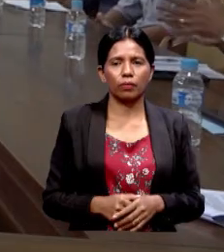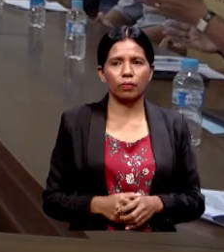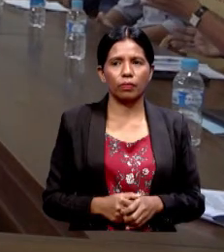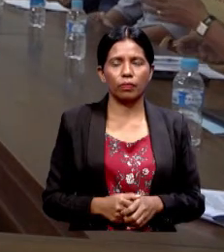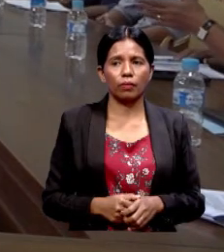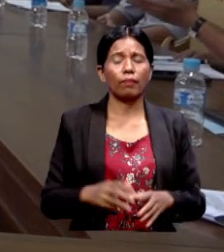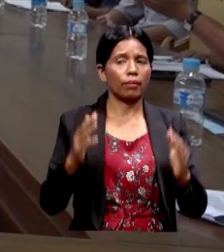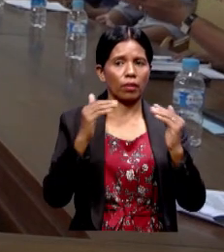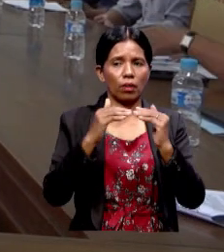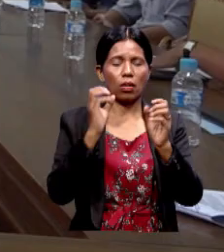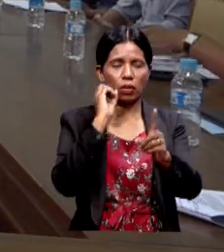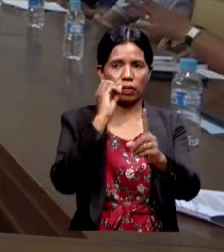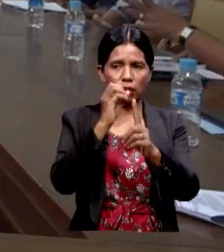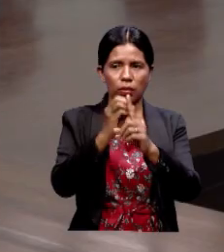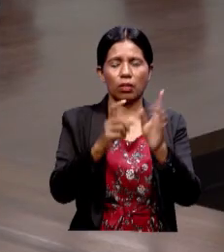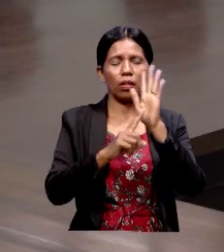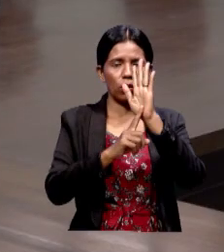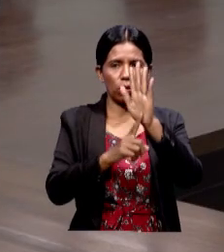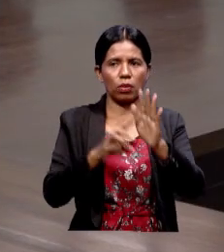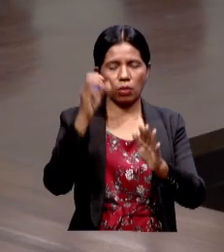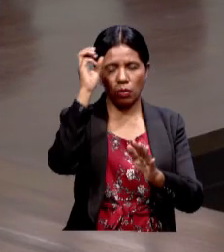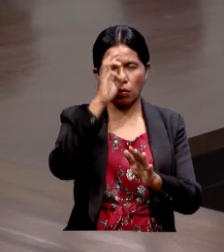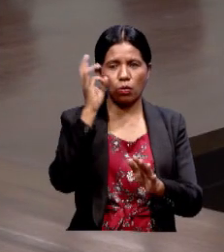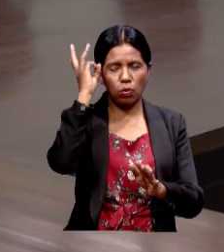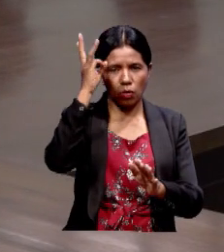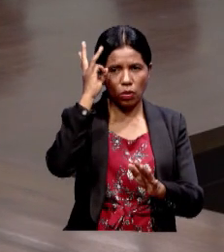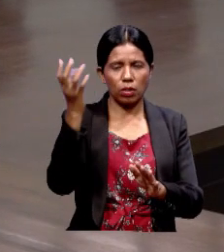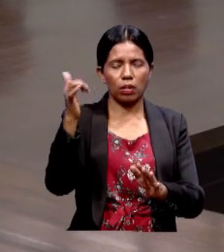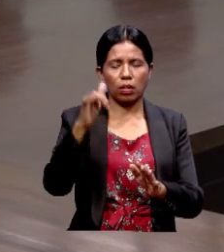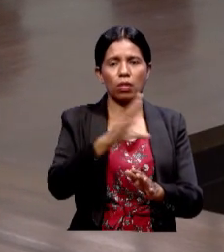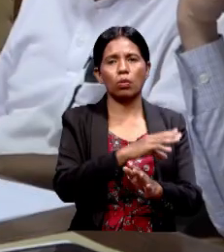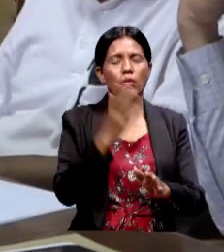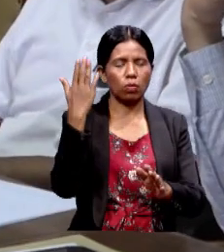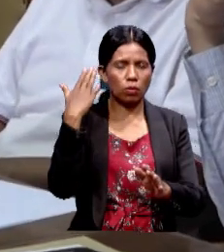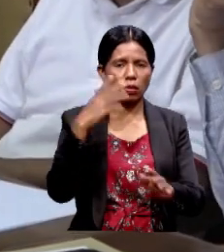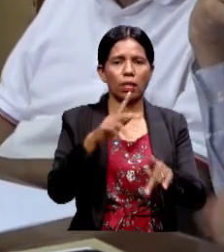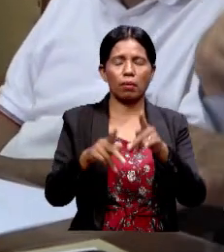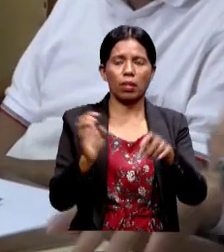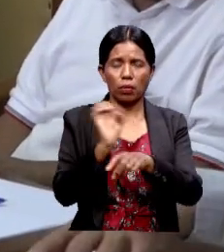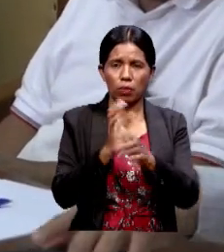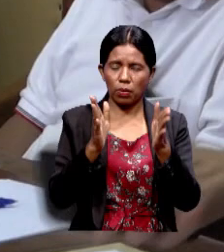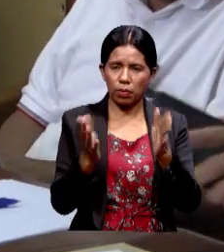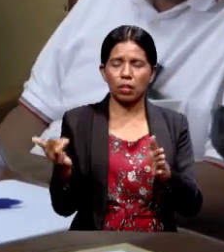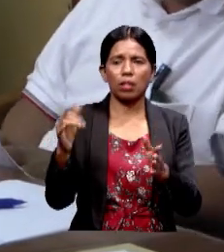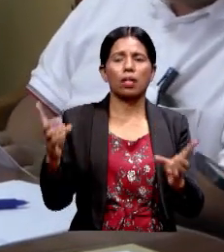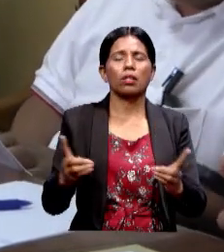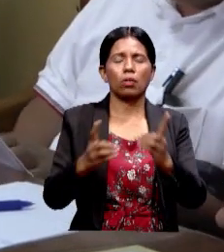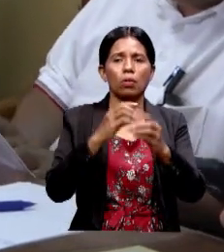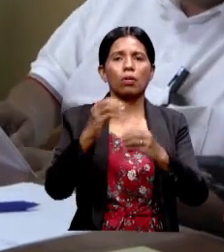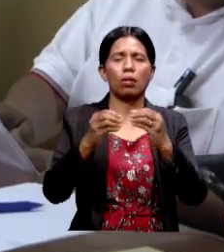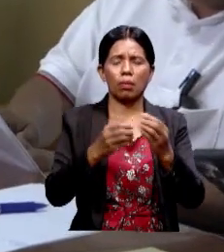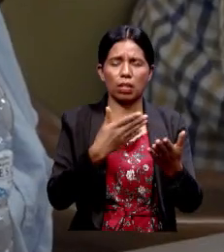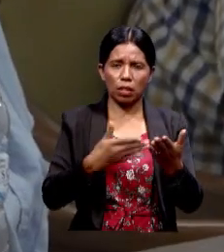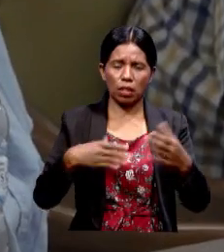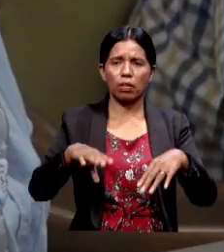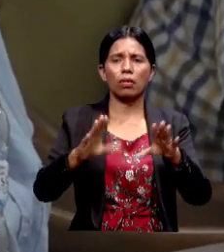Soro mutune objetivo ho di hato preocupação sir nebe antes ni importador sir ha soro ligado ho folin sa sang nebe sai ihe